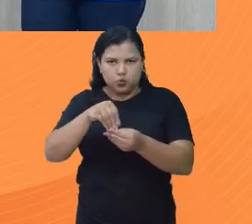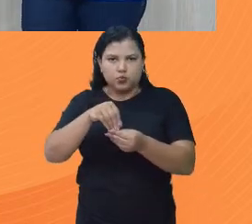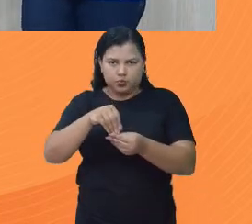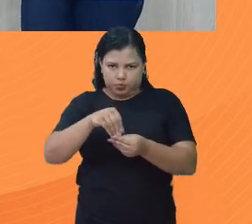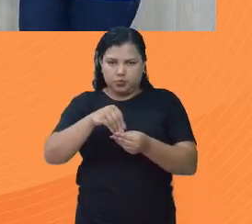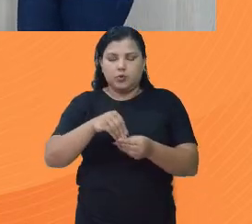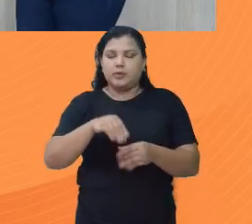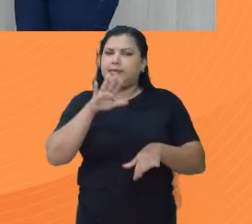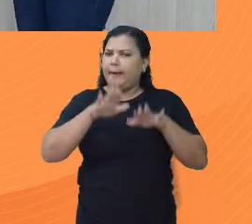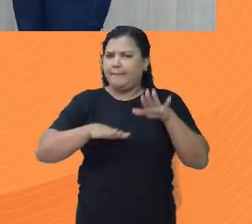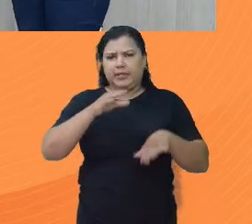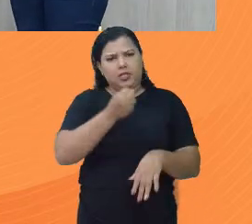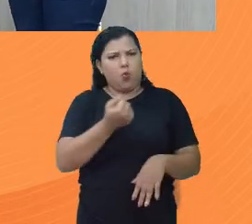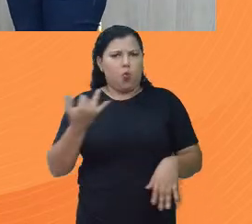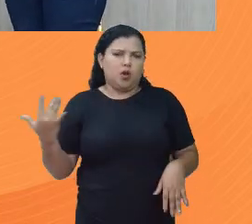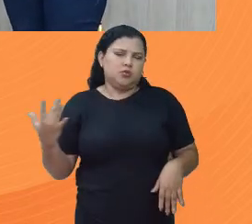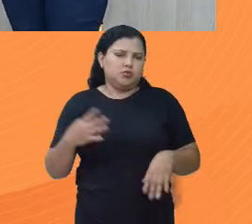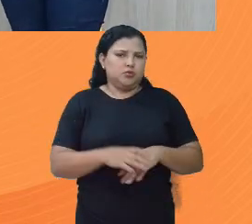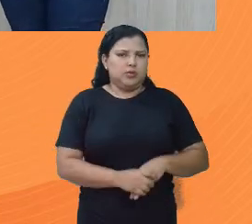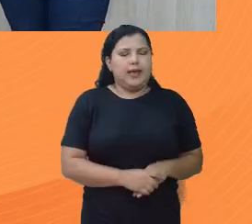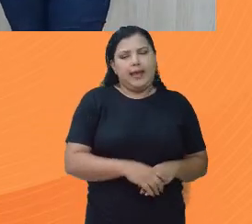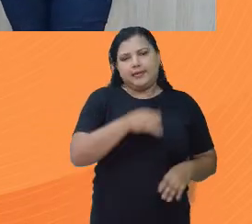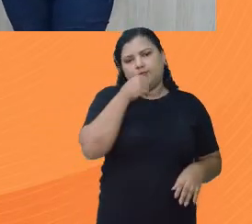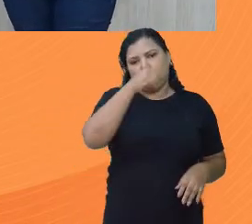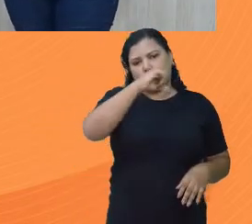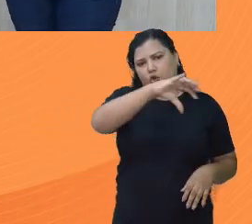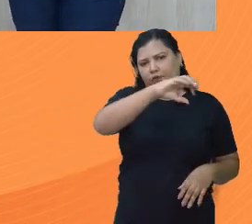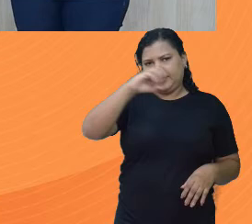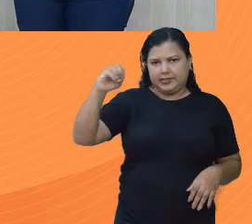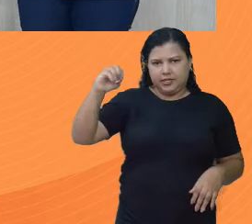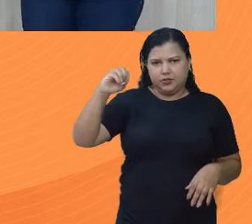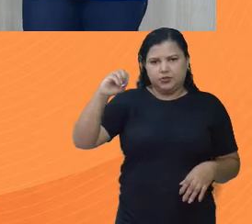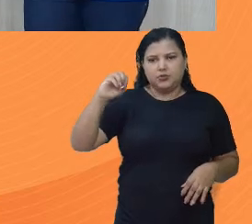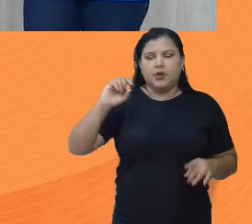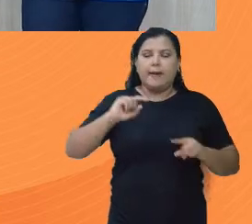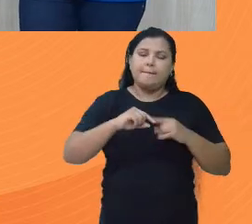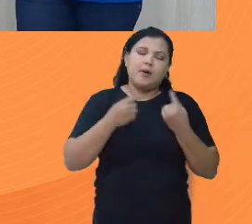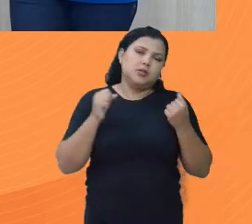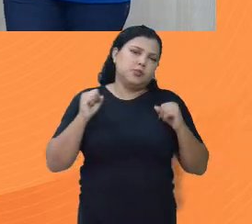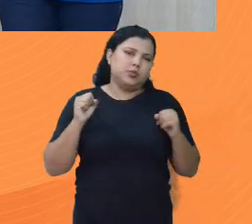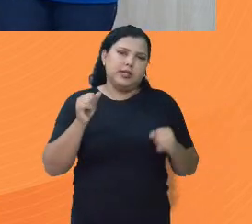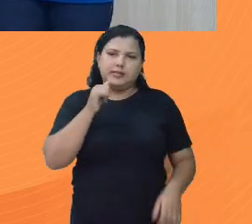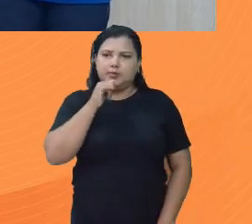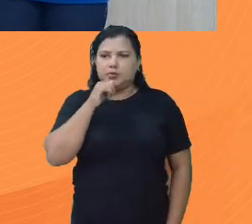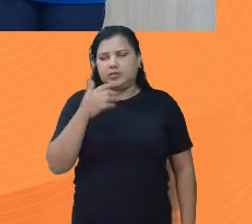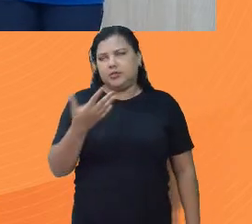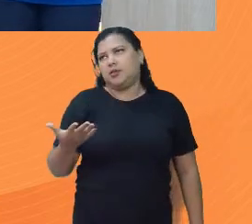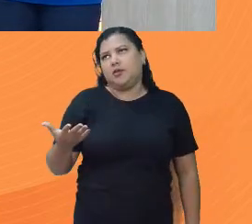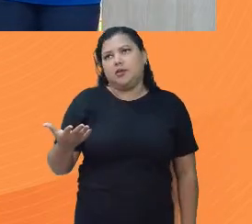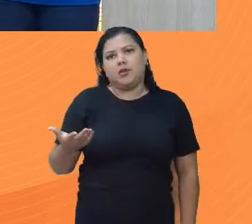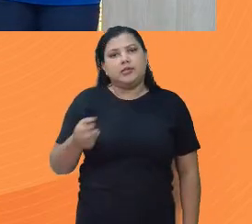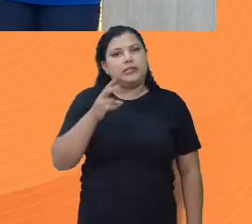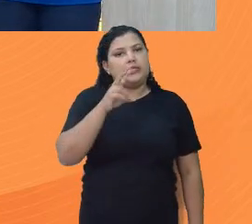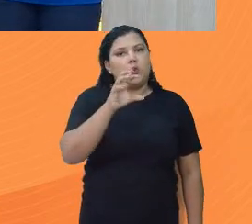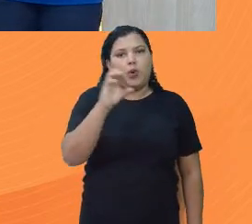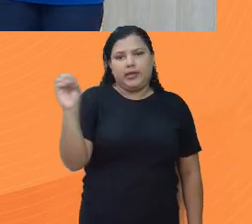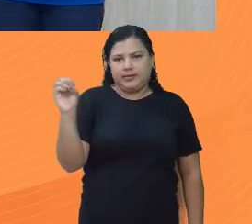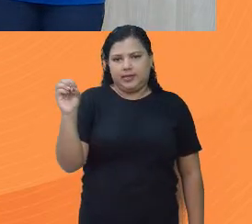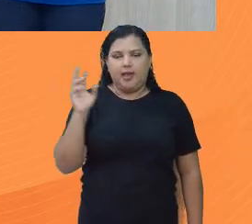a uma quantia que é muito grande. Aí eu tenho 900. Mas no caso da gente, poderia ser uma quantia menor, eu poderia ter